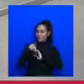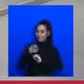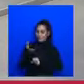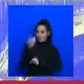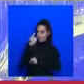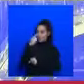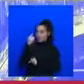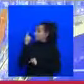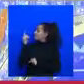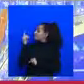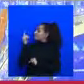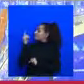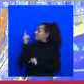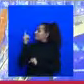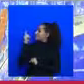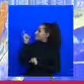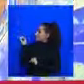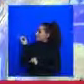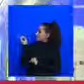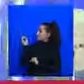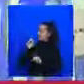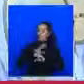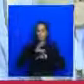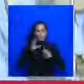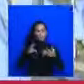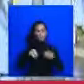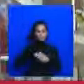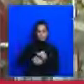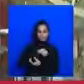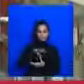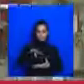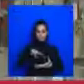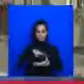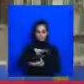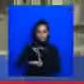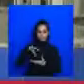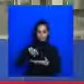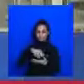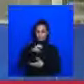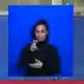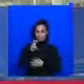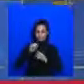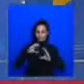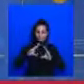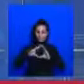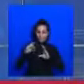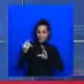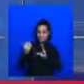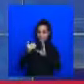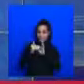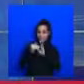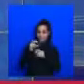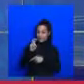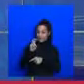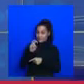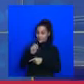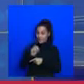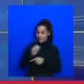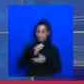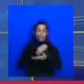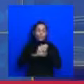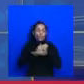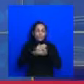Bolas posicionadas, valendo. Globo recarregado, embaralhando. 50 bolas numeradas de 0 a